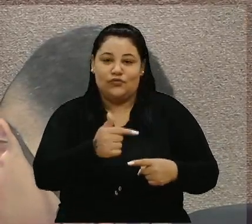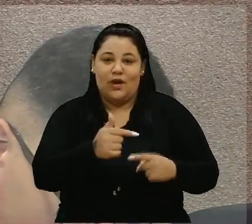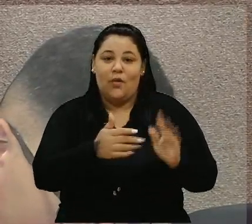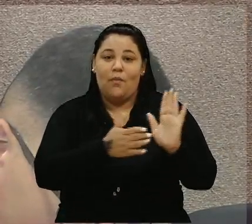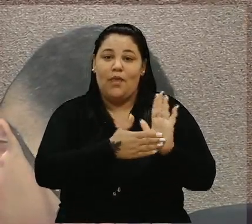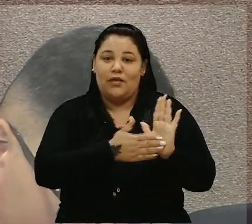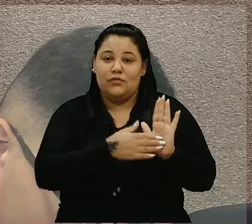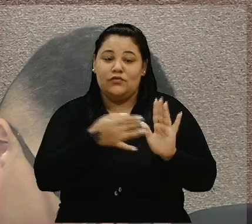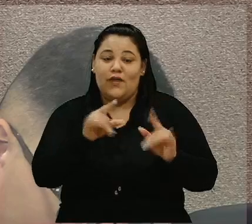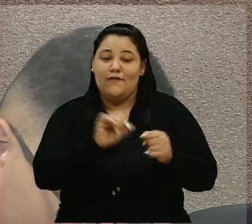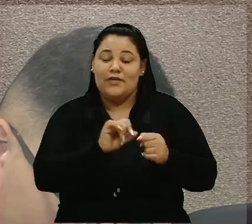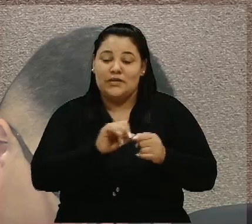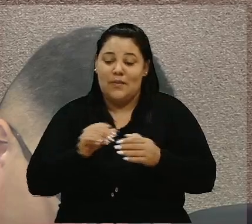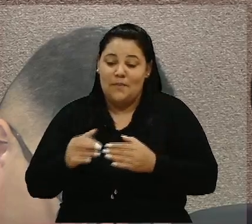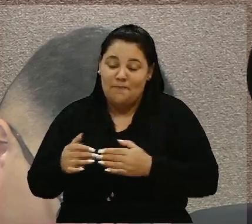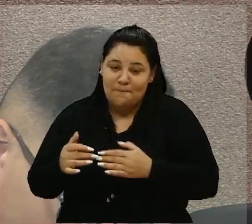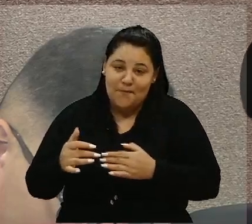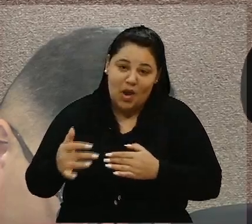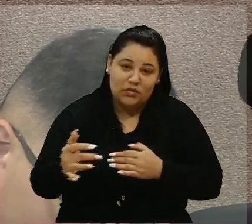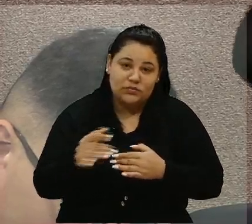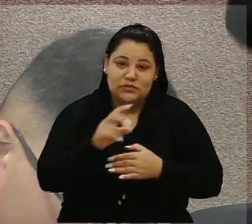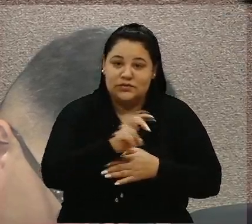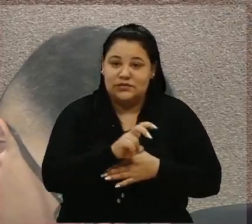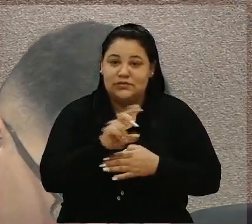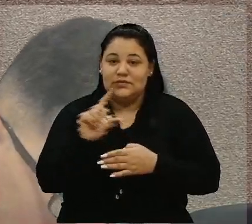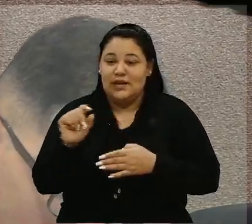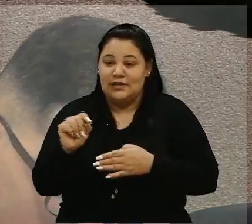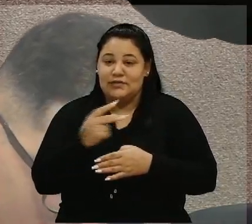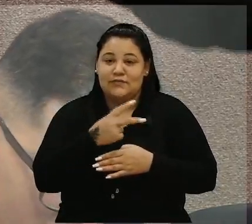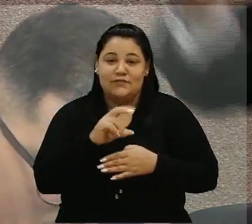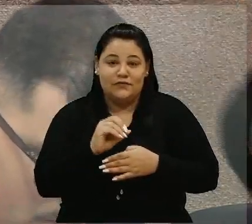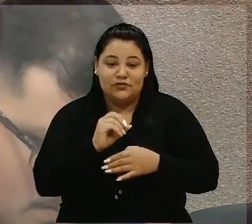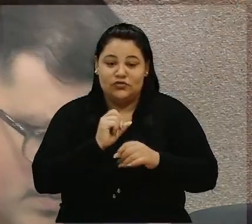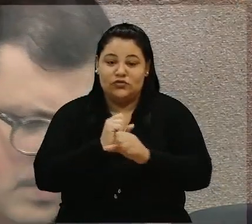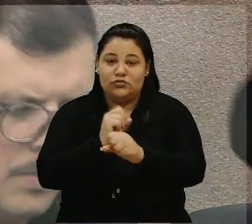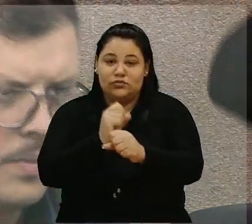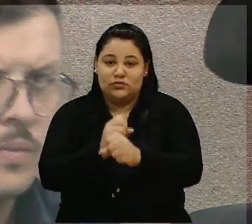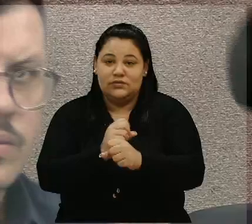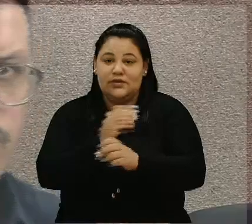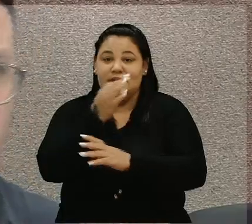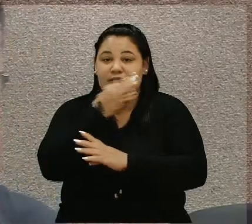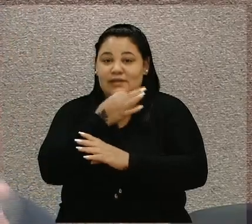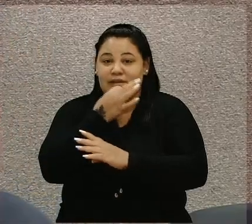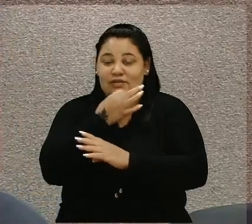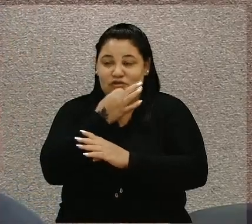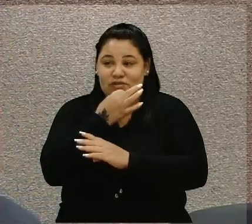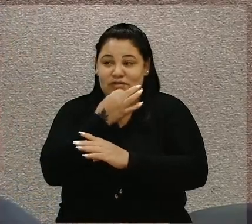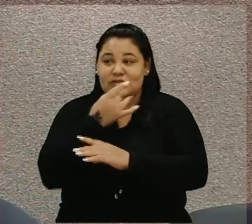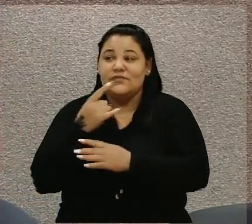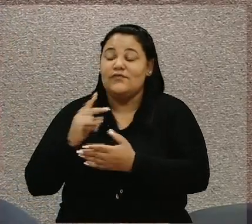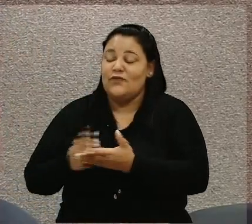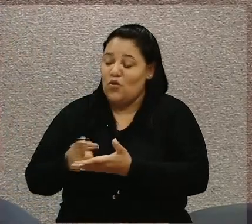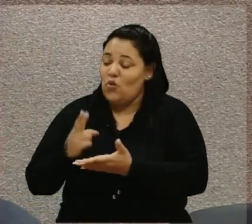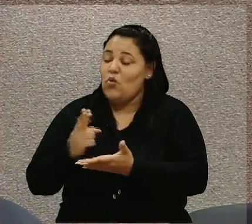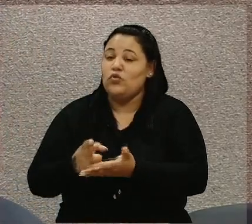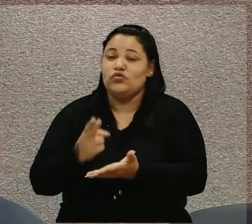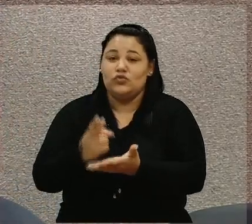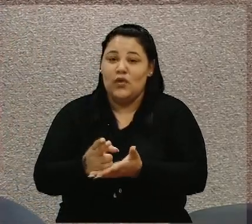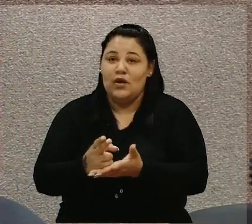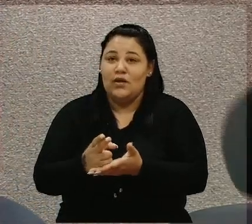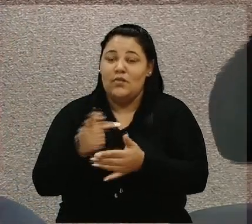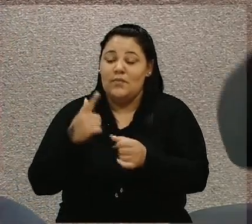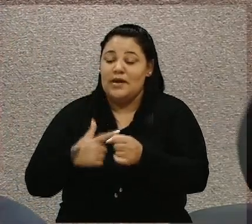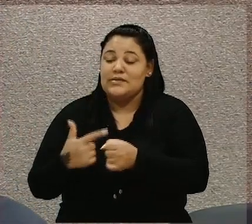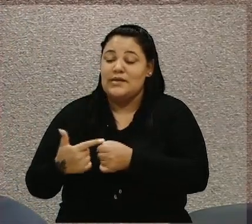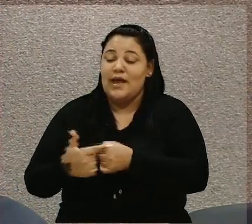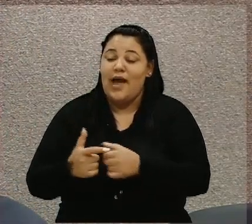fazer nos próximos 5, 10, 20 anos, Caxias do Sul vai continuar sendo uma cidade grande com